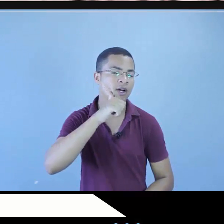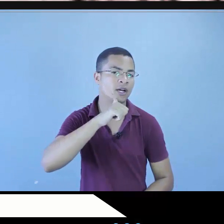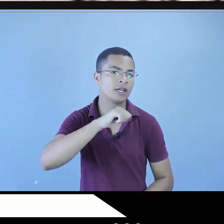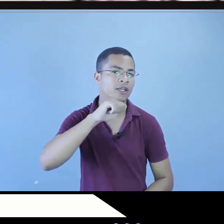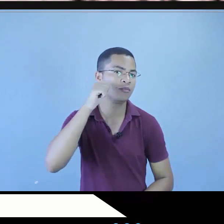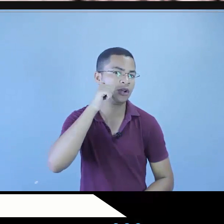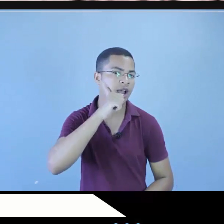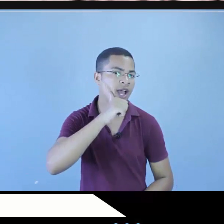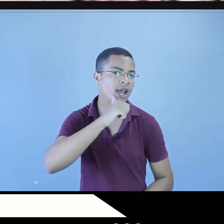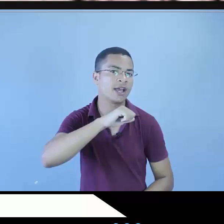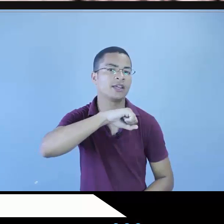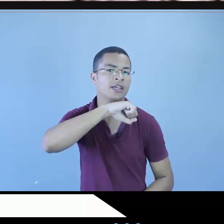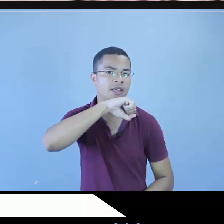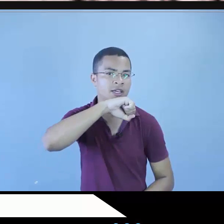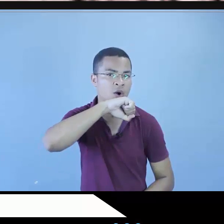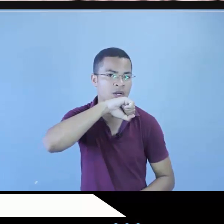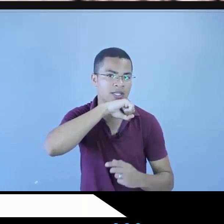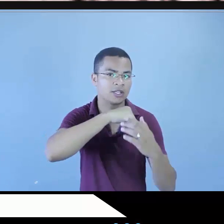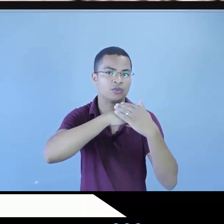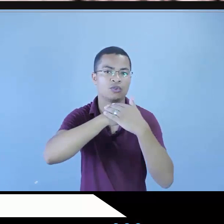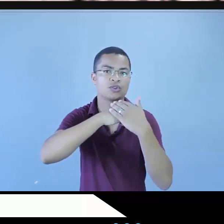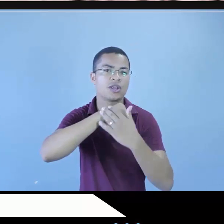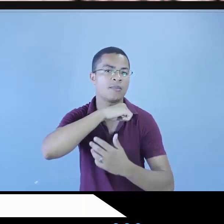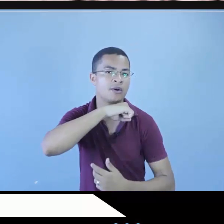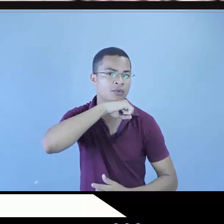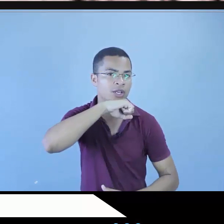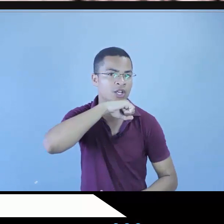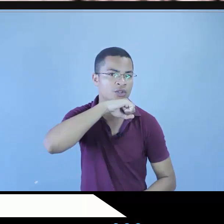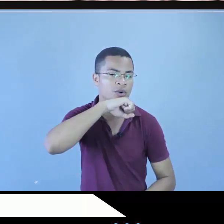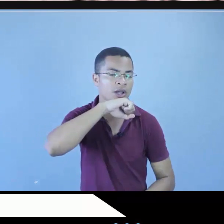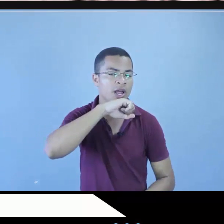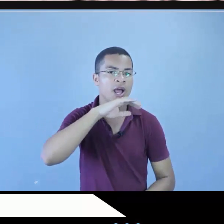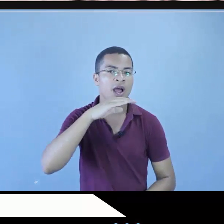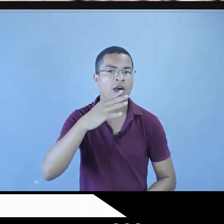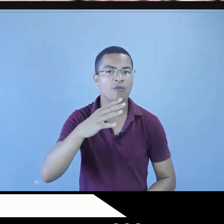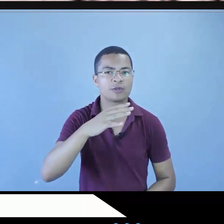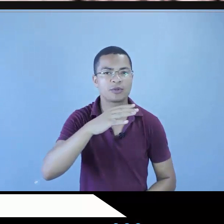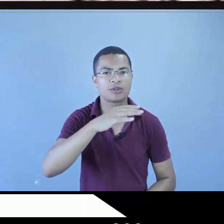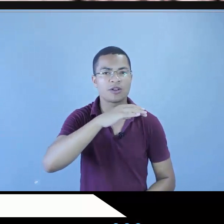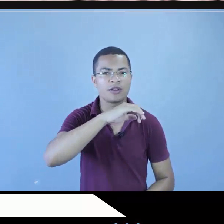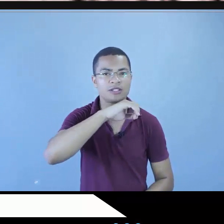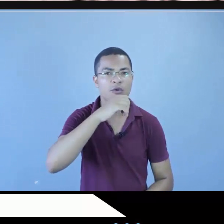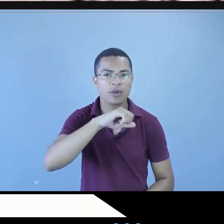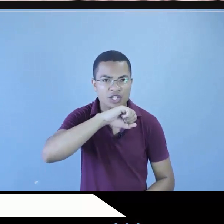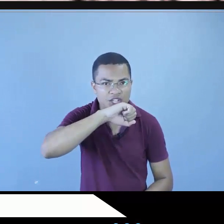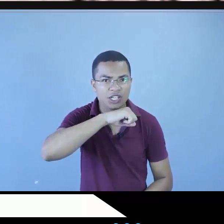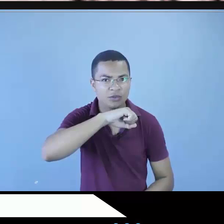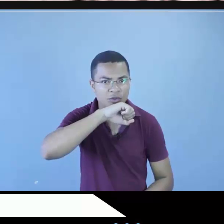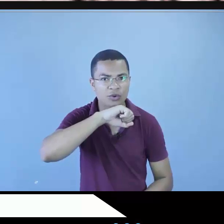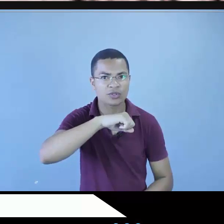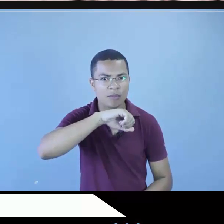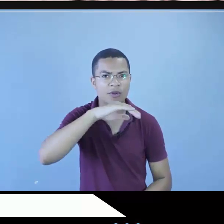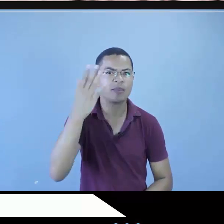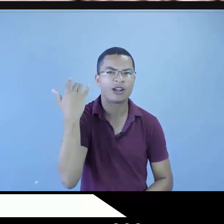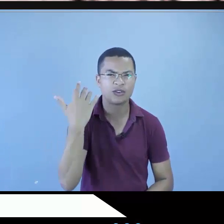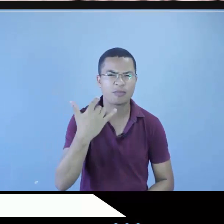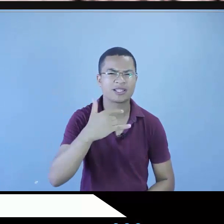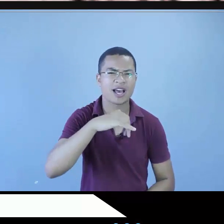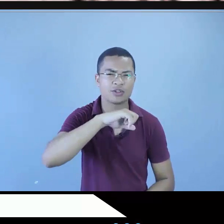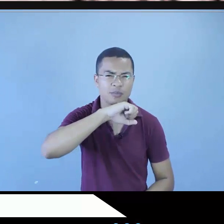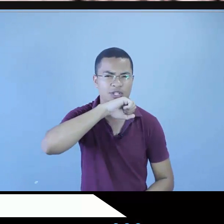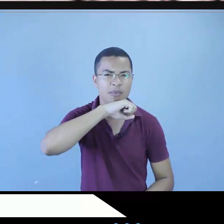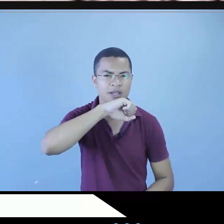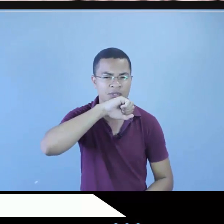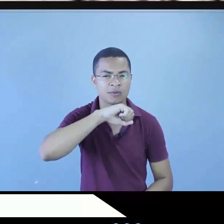Então, mãe, mulher, e encosta aqui o dorso da mão no queixo. Algumas pessoas talvez dão um beijinho no dorso da mão, lembrando